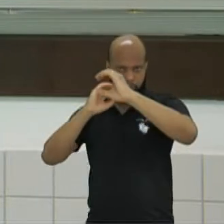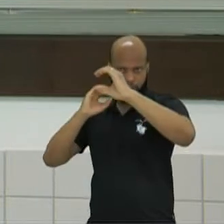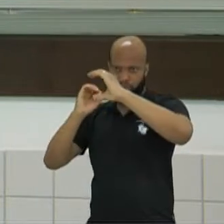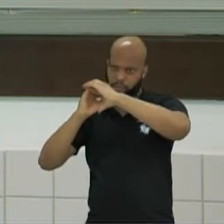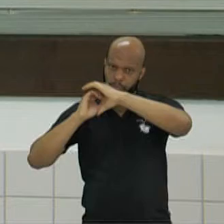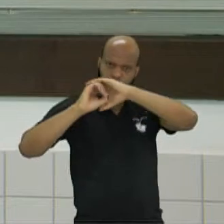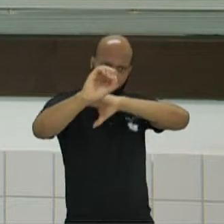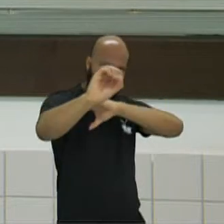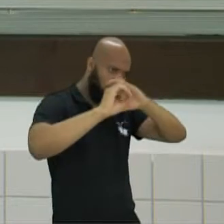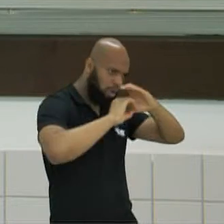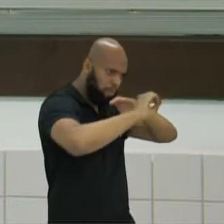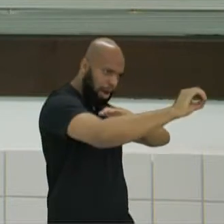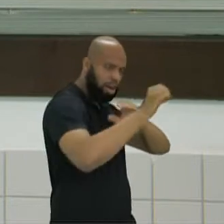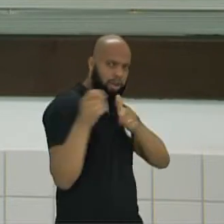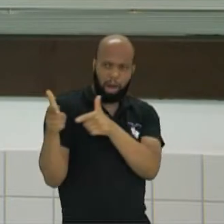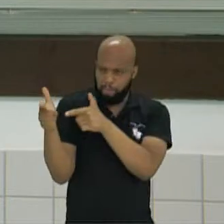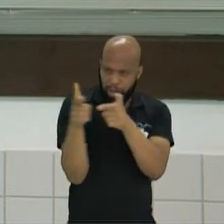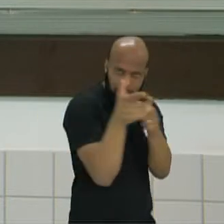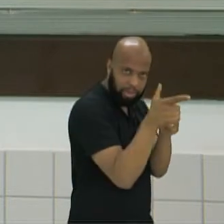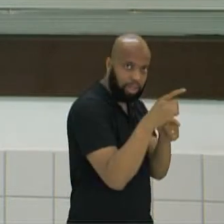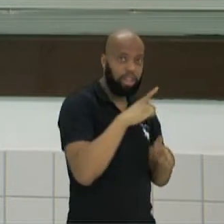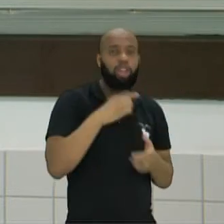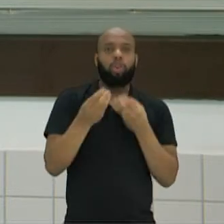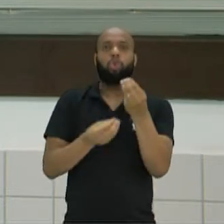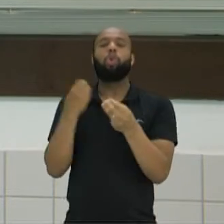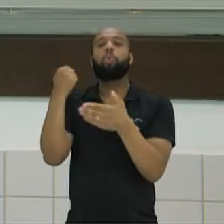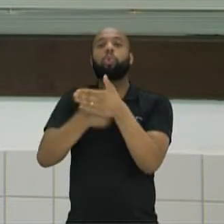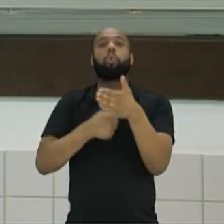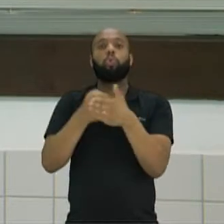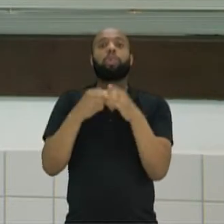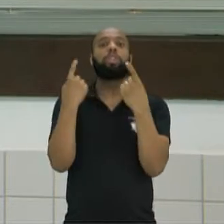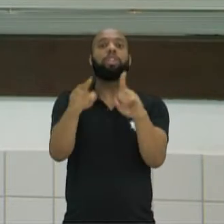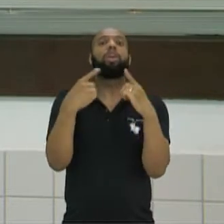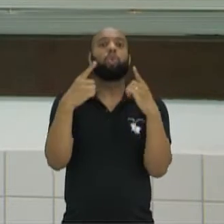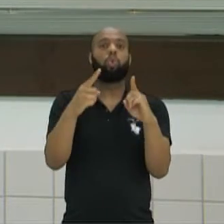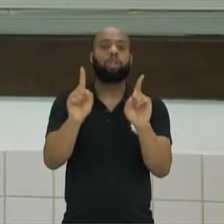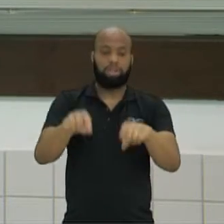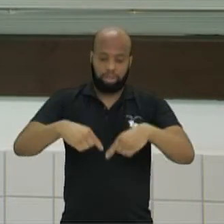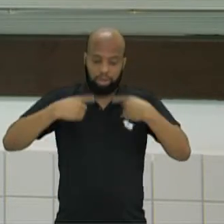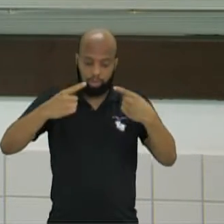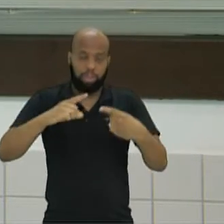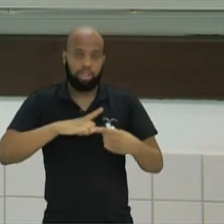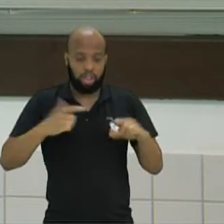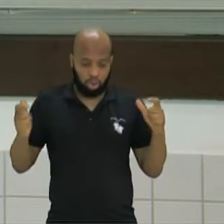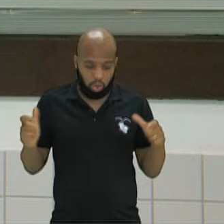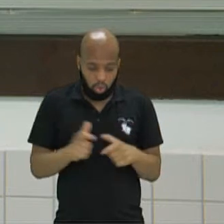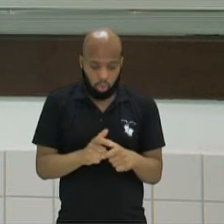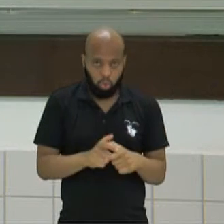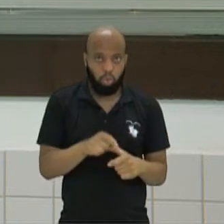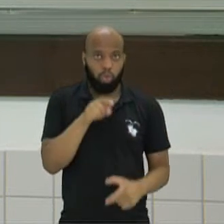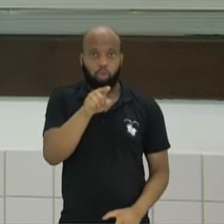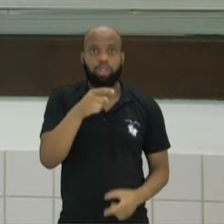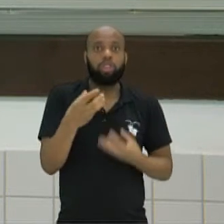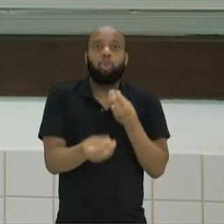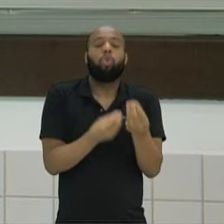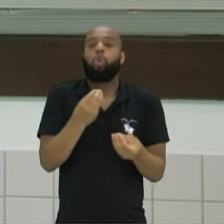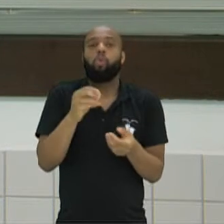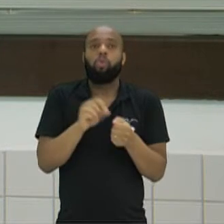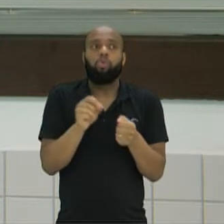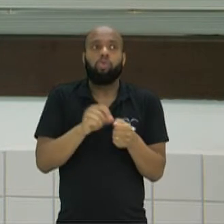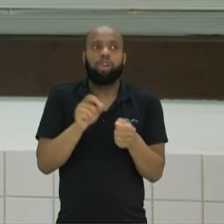navios. Como que você então faz para lutar contra um inimigo em menor número, né? Você em menor número. Você